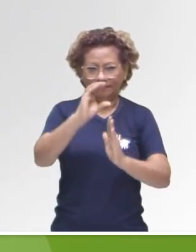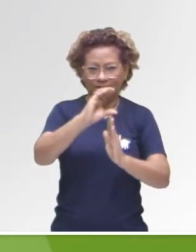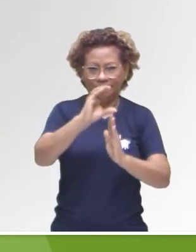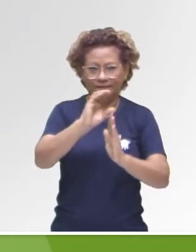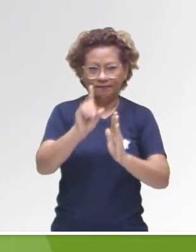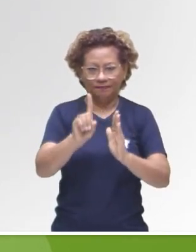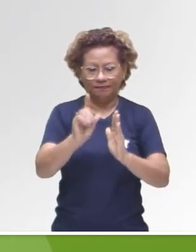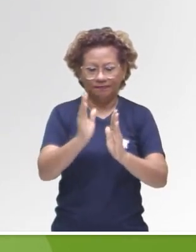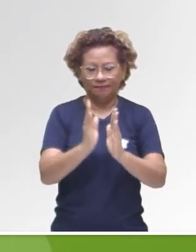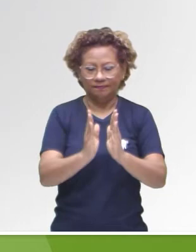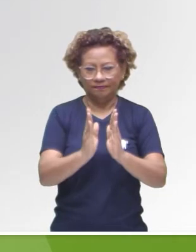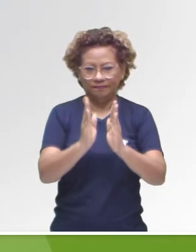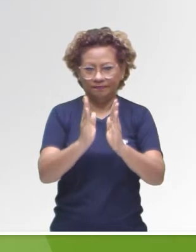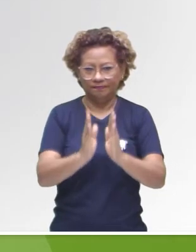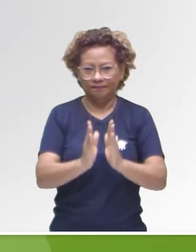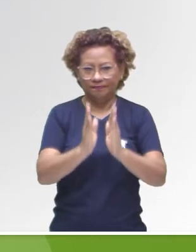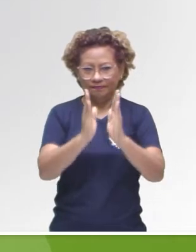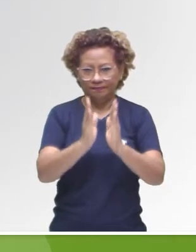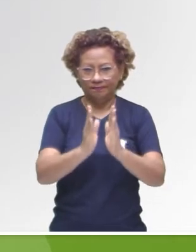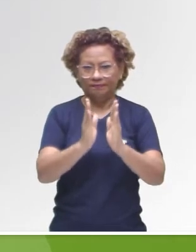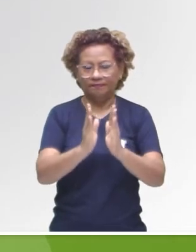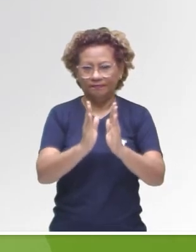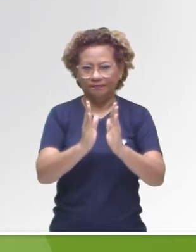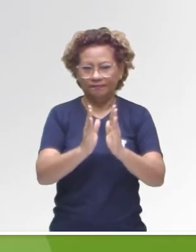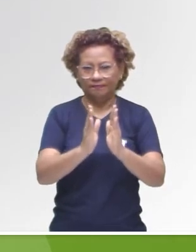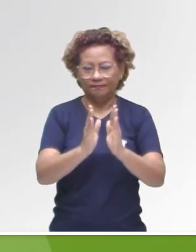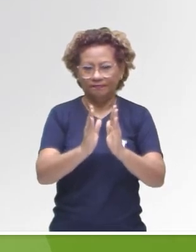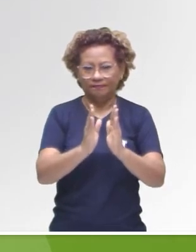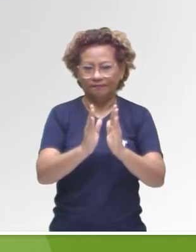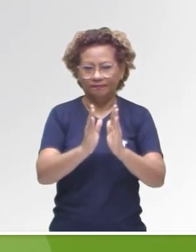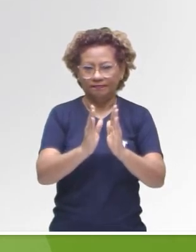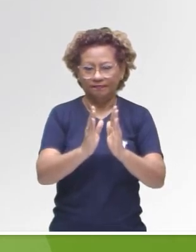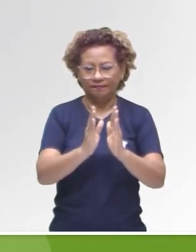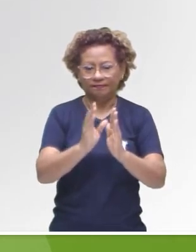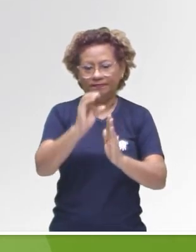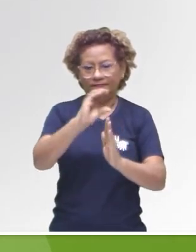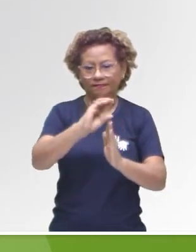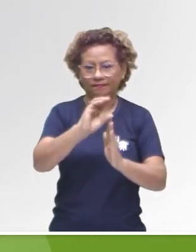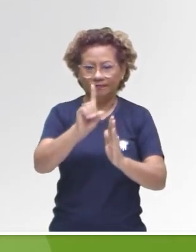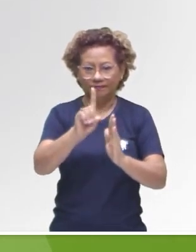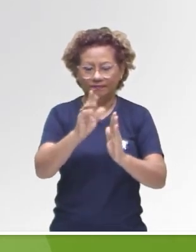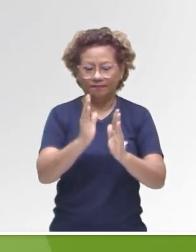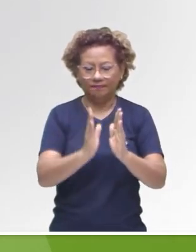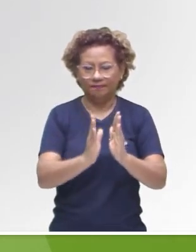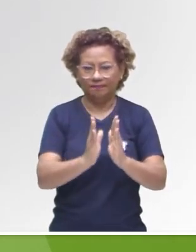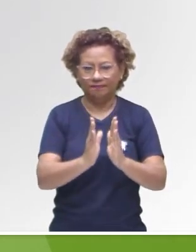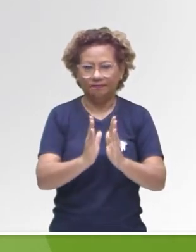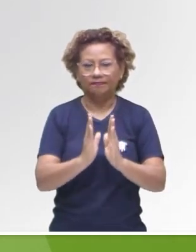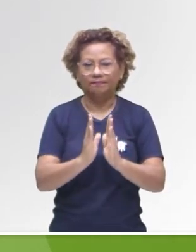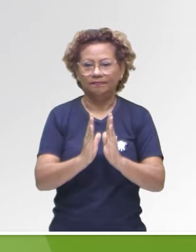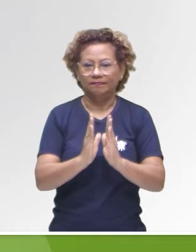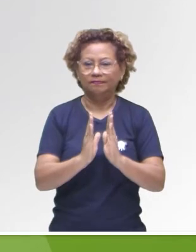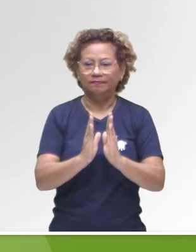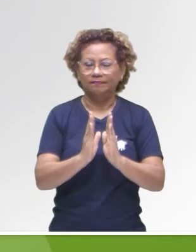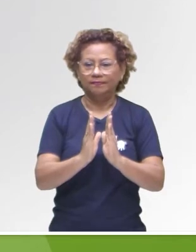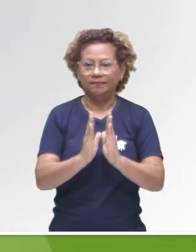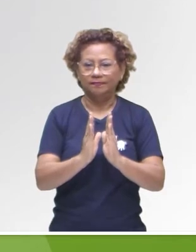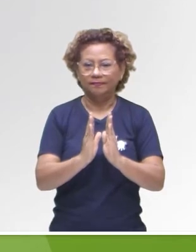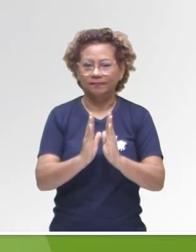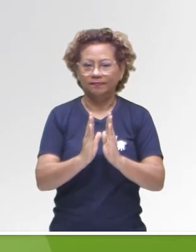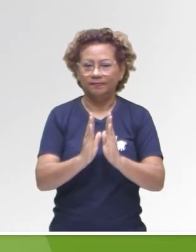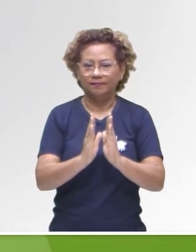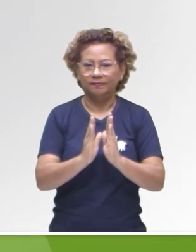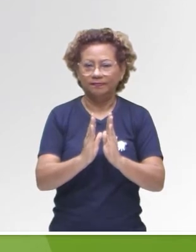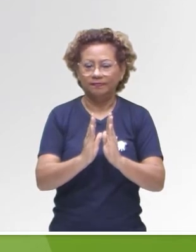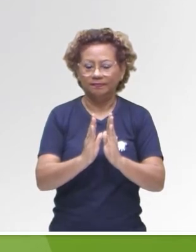representação de um capacitor. É o capacitor C1, né? Capacitor C1. primeiro capacitor. Aqui eu tenho